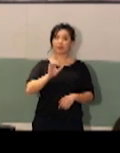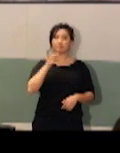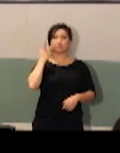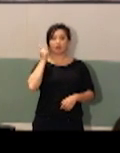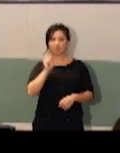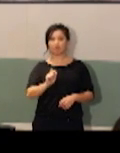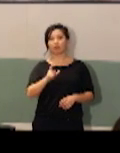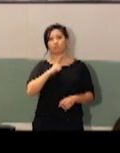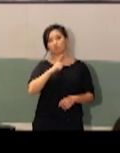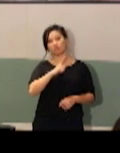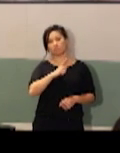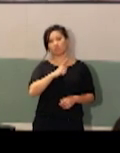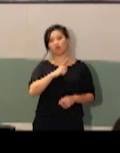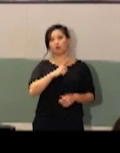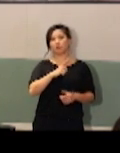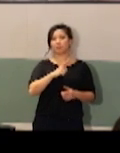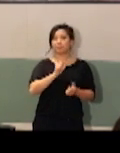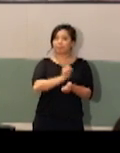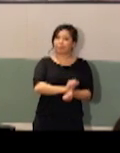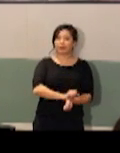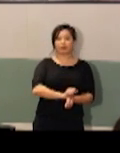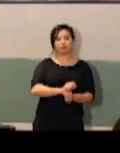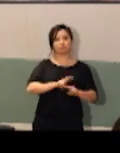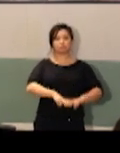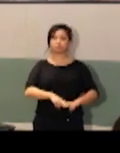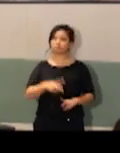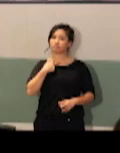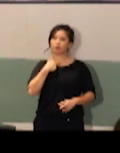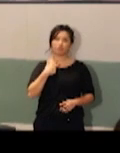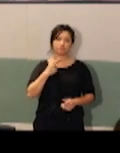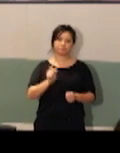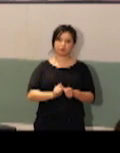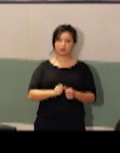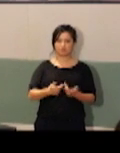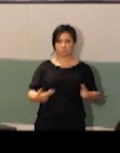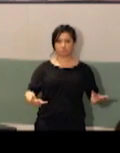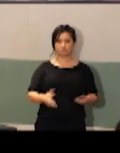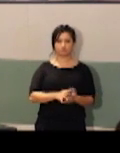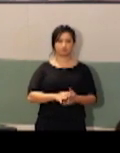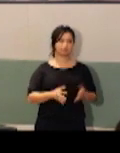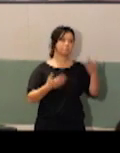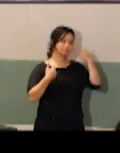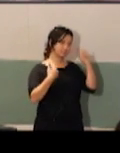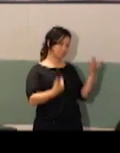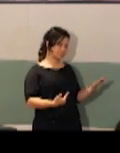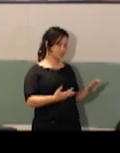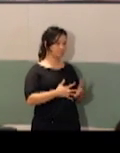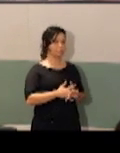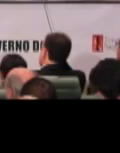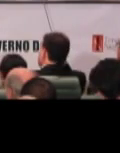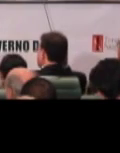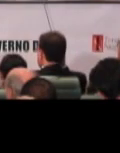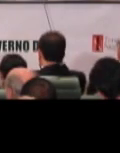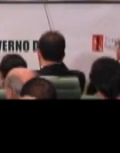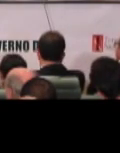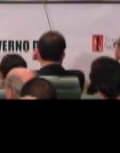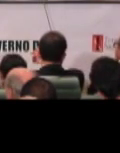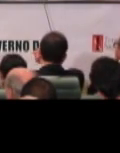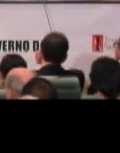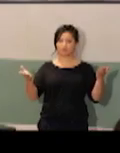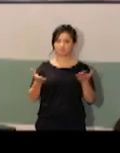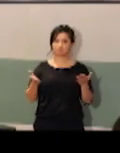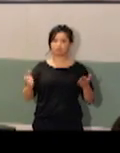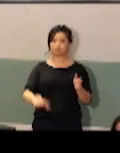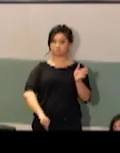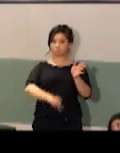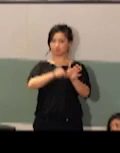refém. Ok, muito obrigada, candidato. Muito obrigada. Agora, o primeiro a comentar o tema esporte. Por